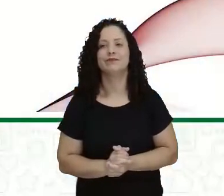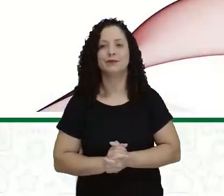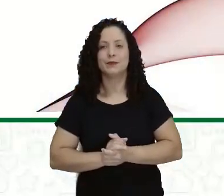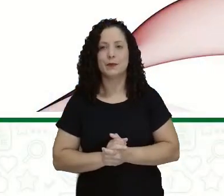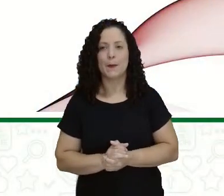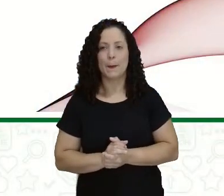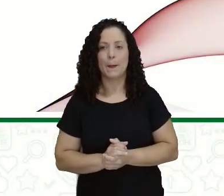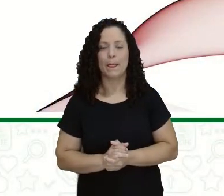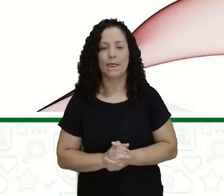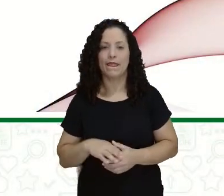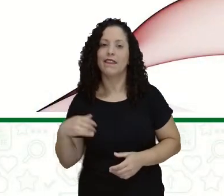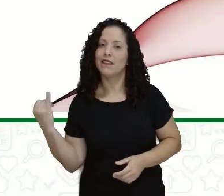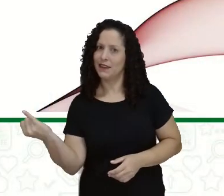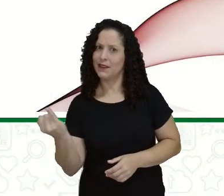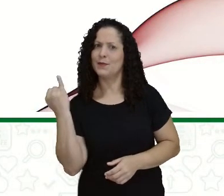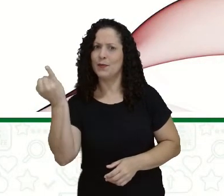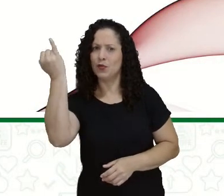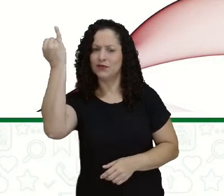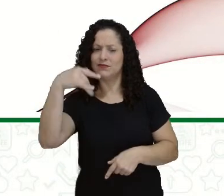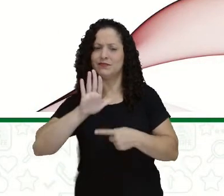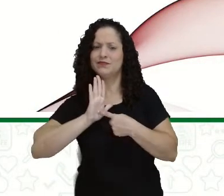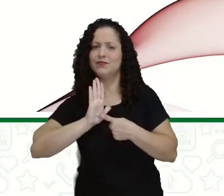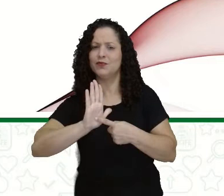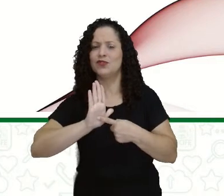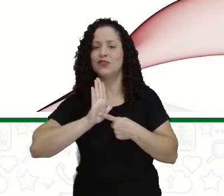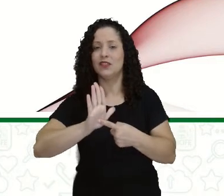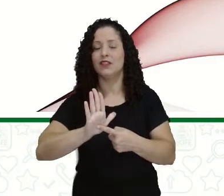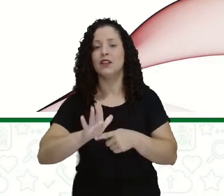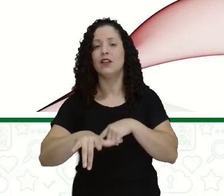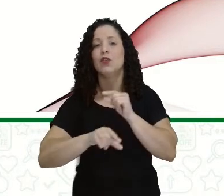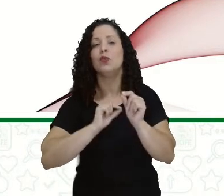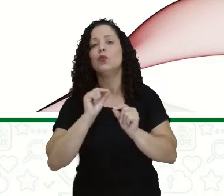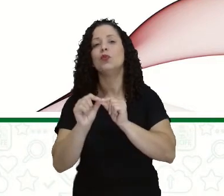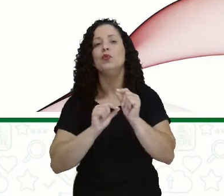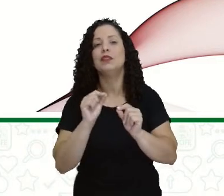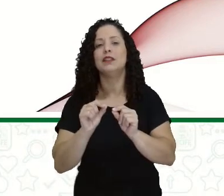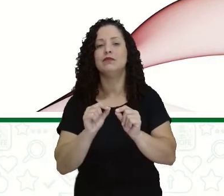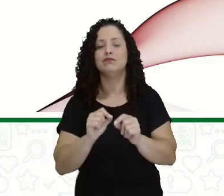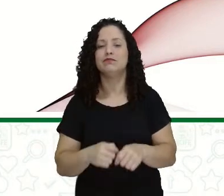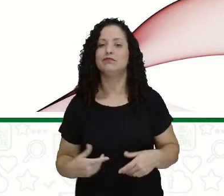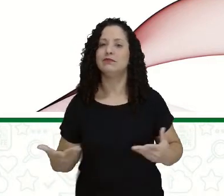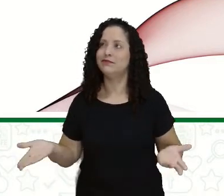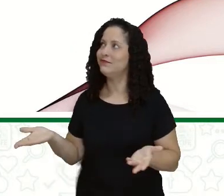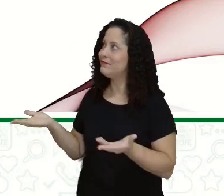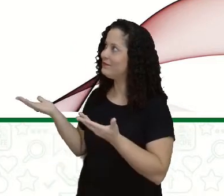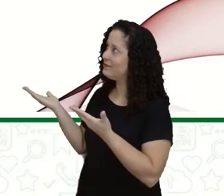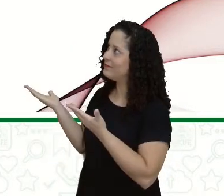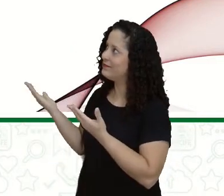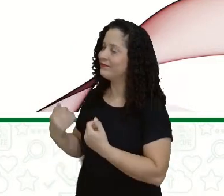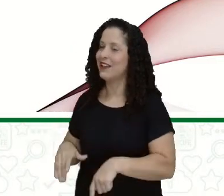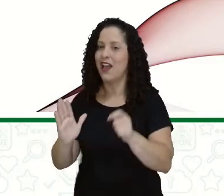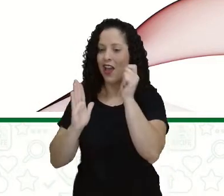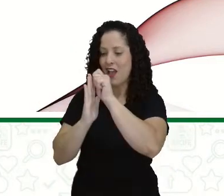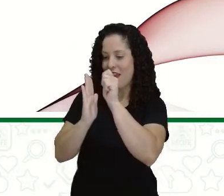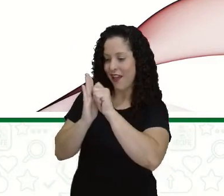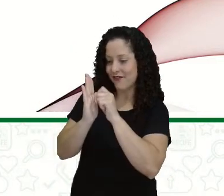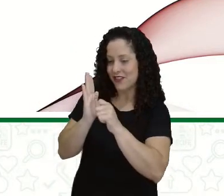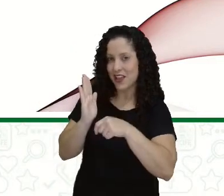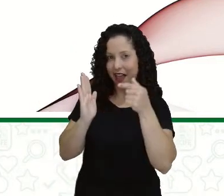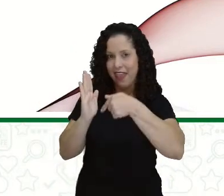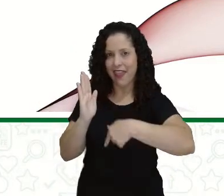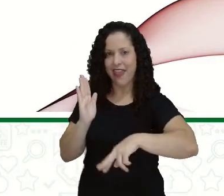É importante a gente destacar essa fala que eu fiz agora, que a ortografia é um conjunto de